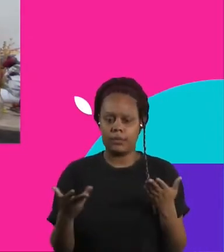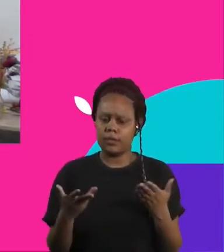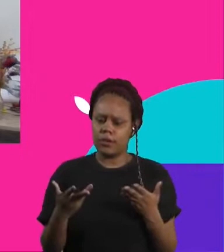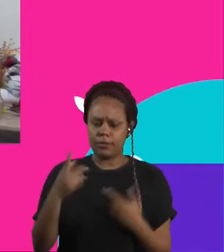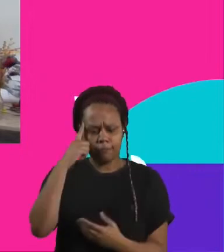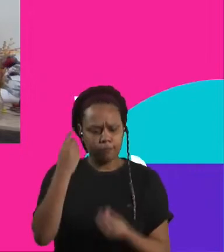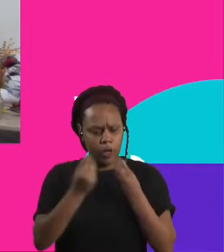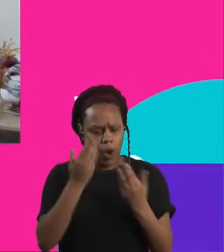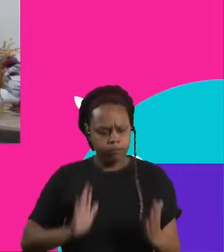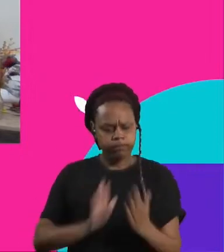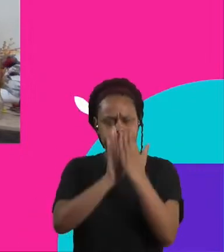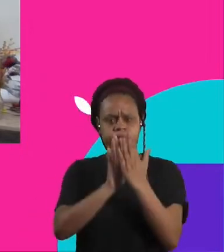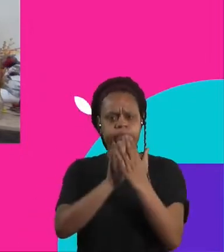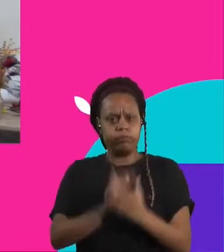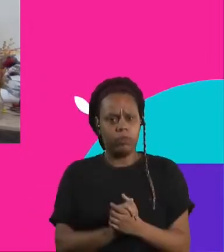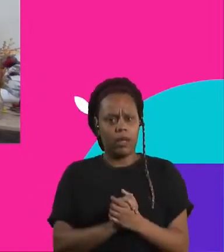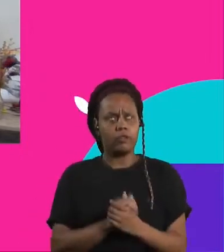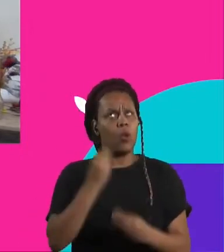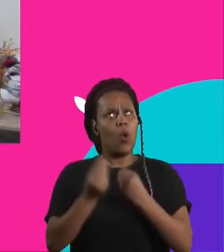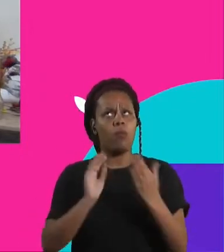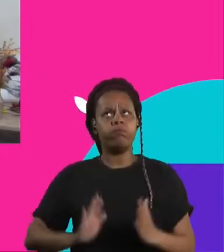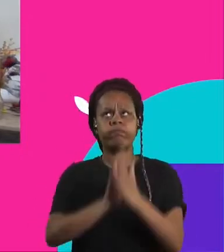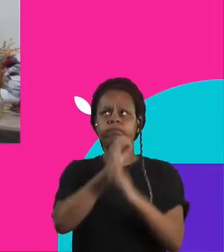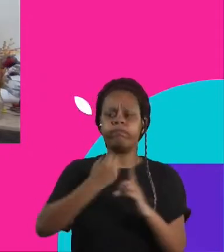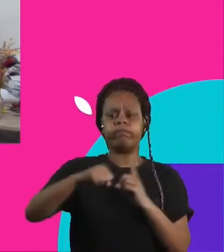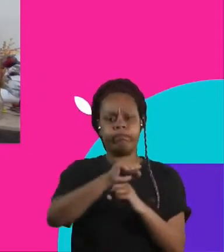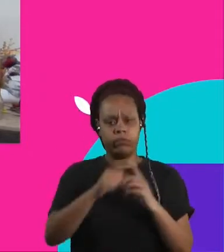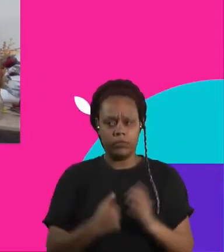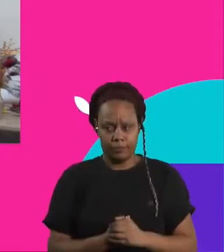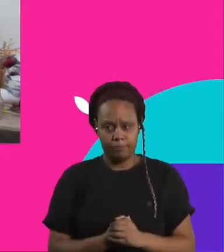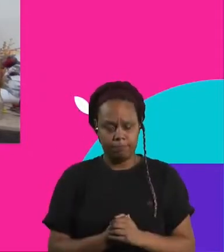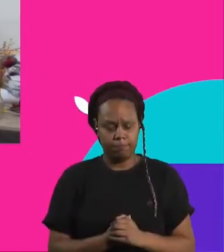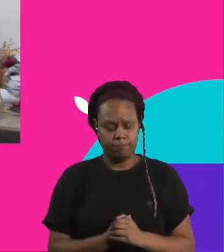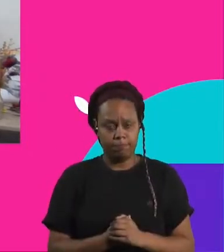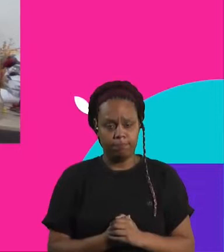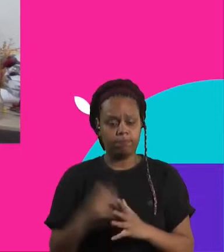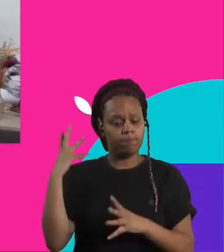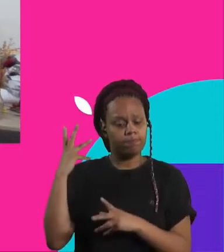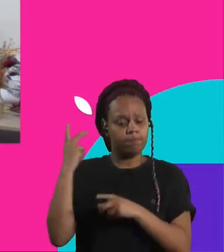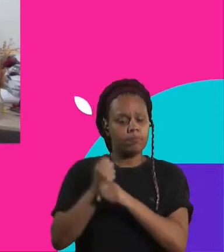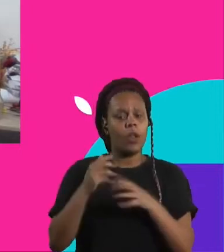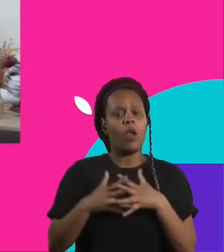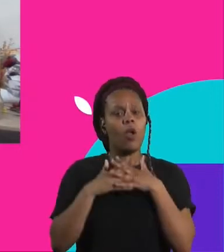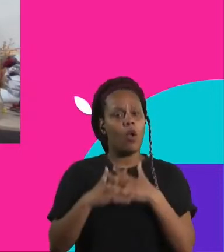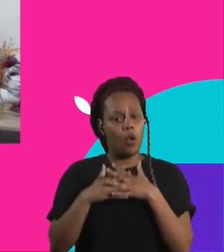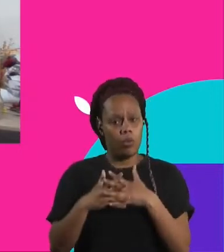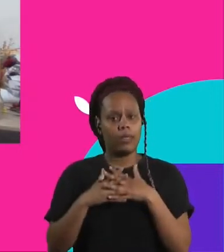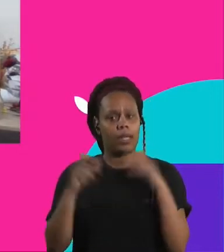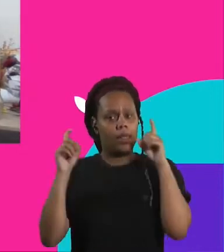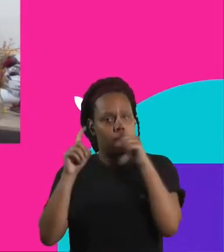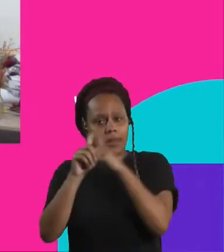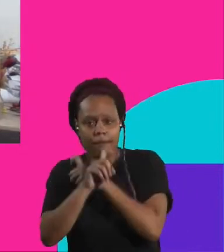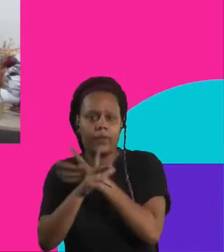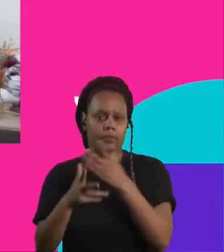o impacto, afinal, você é de impacto social. Isso traz uma complexidade muito grande para a organização, que muitas vezes